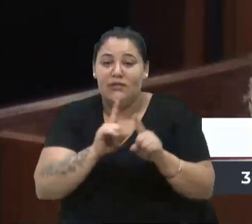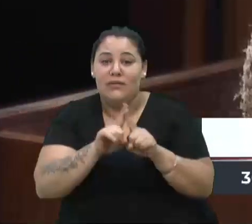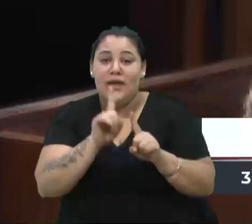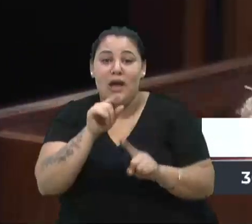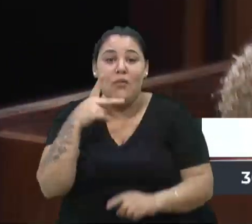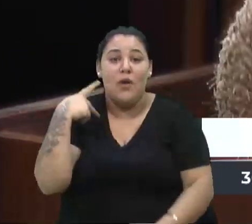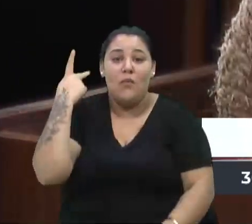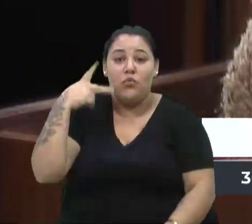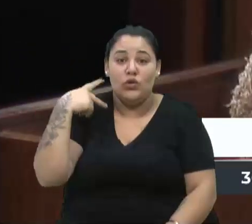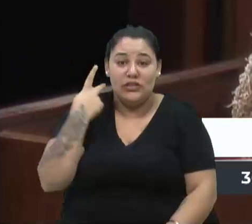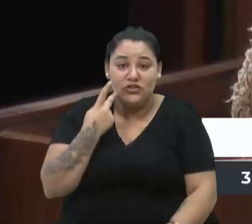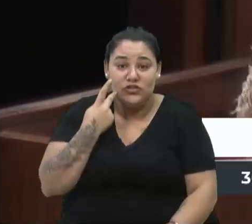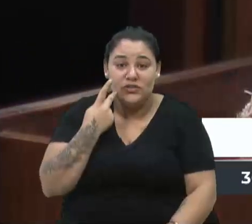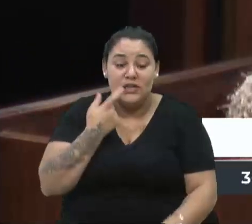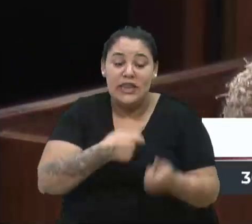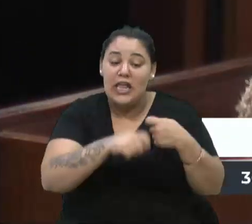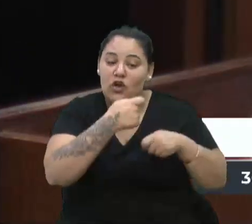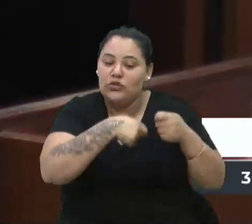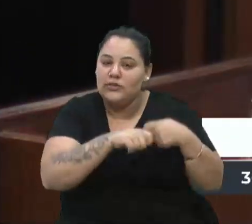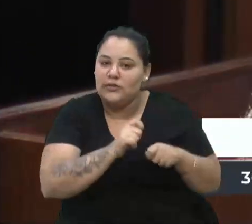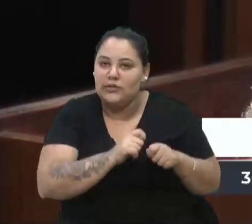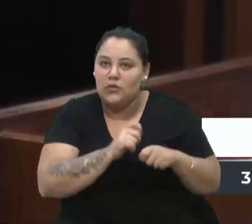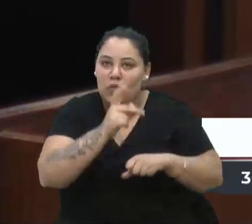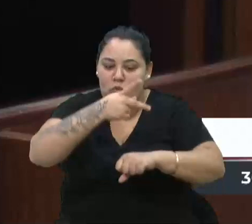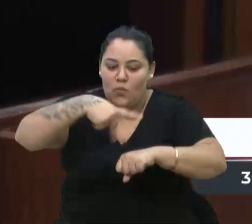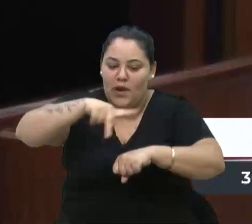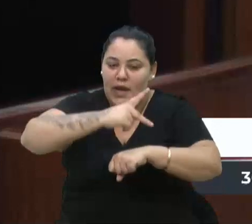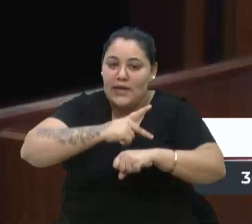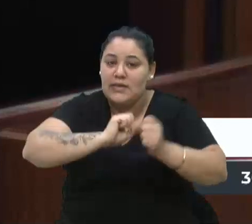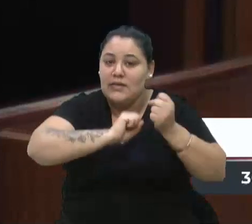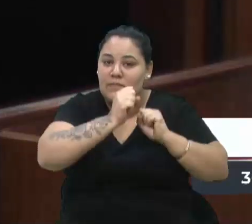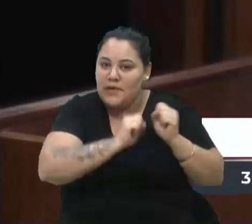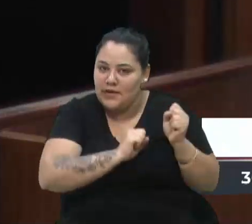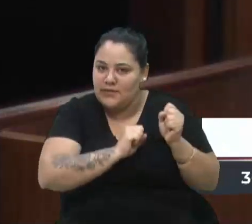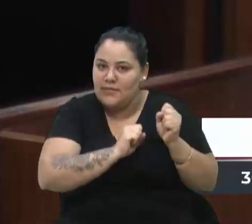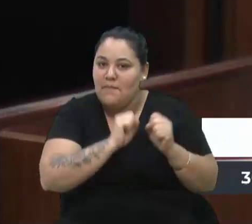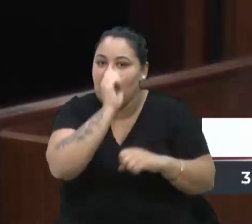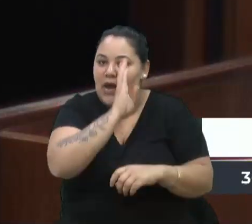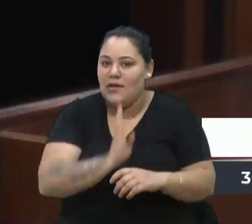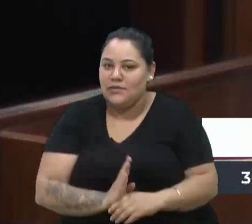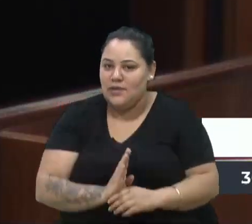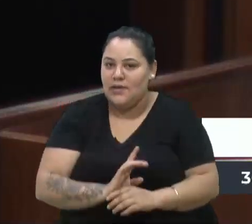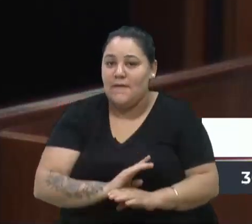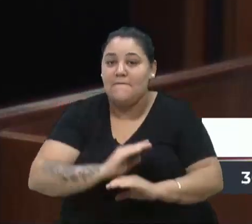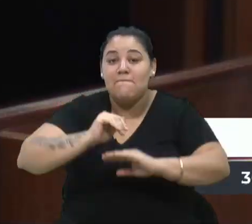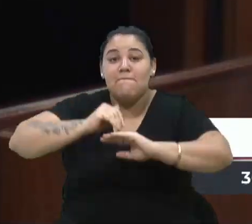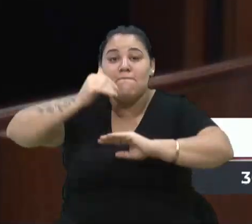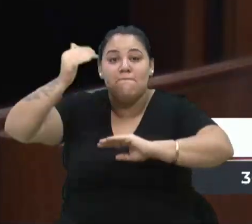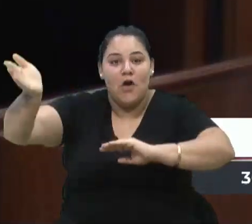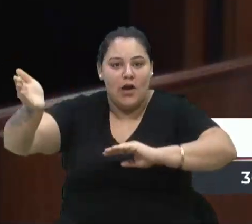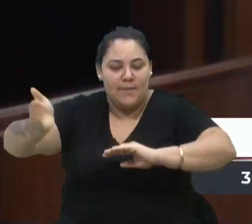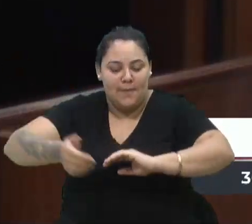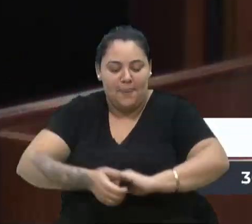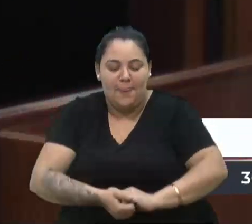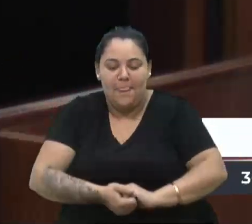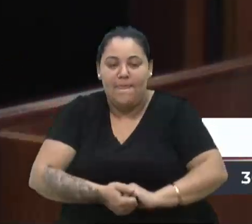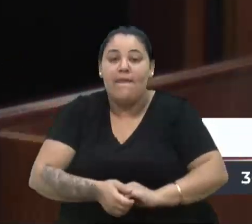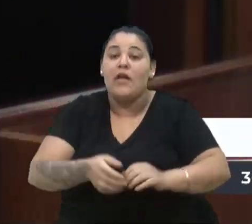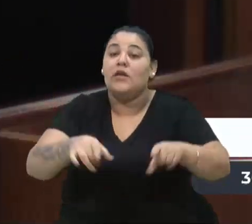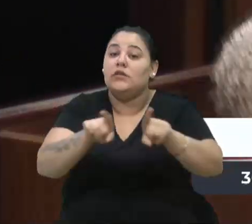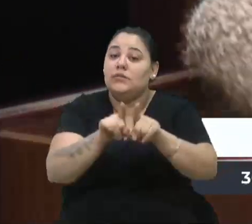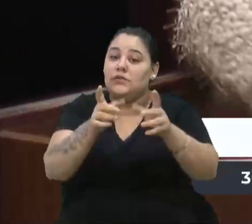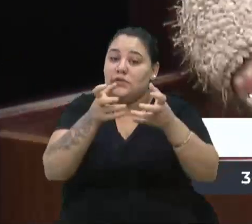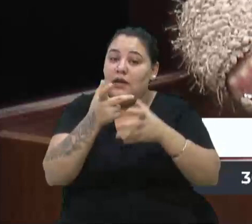política de negociação com países e empresas brasileiras no exterior. Eu também queria